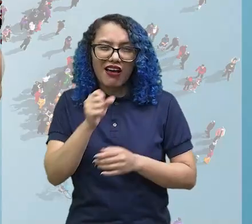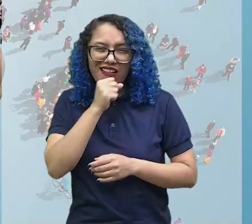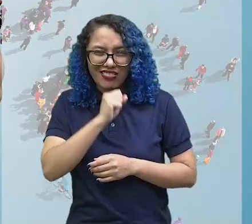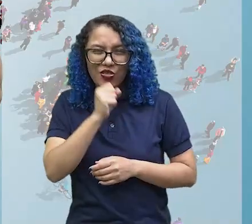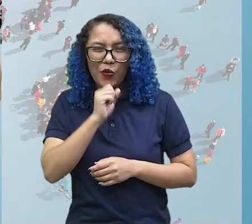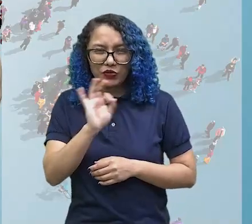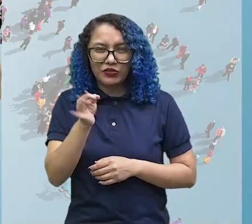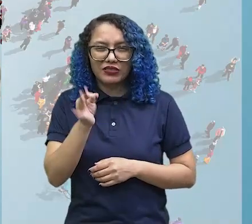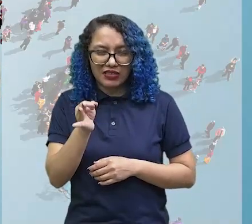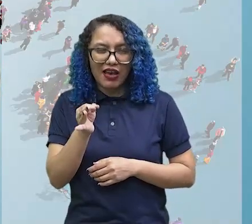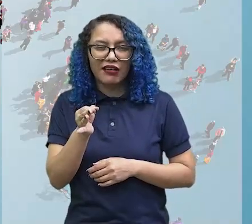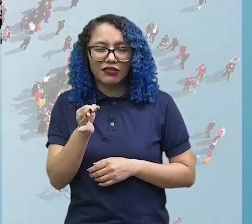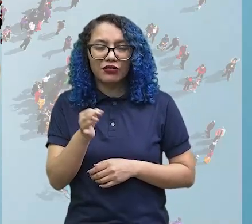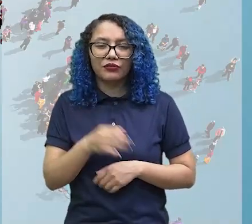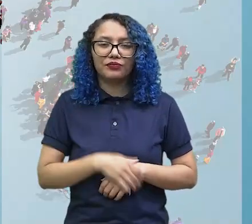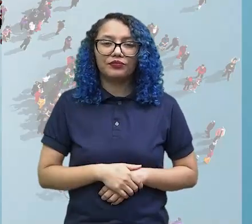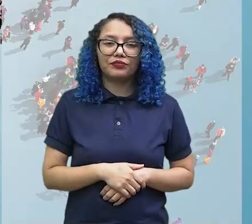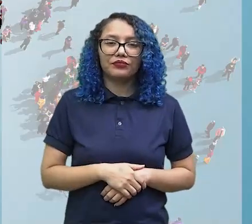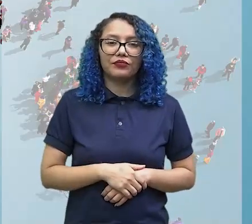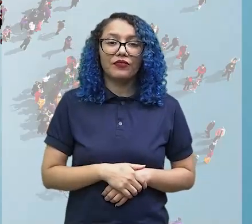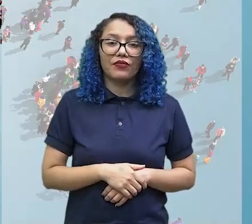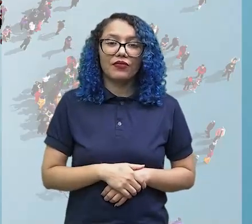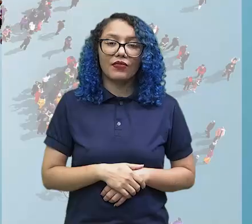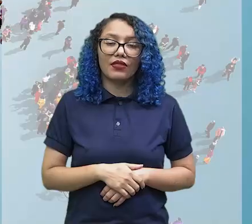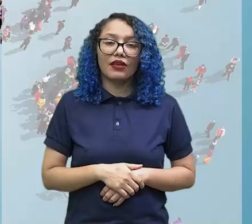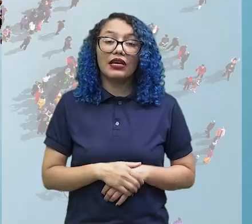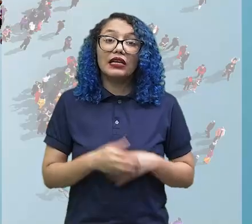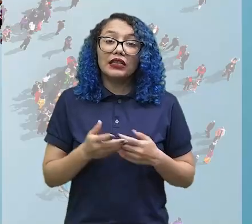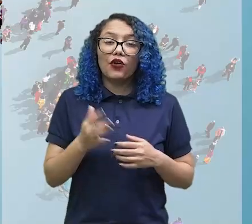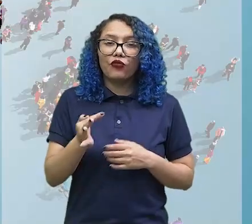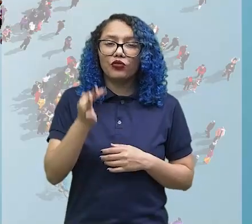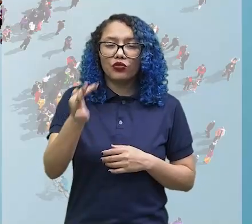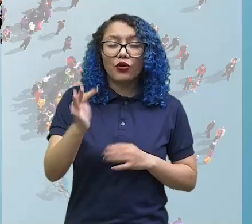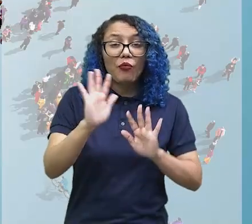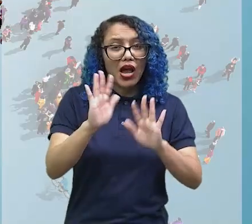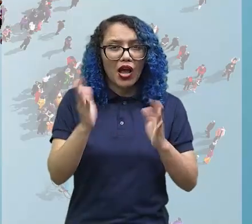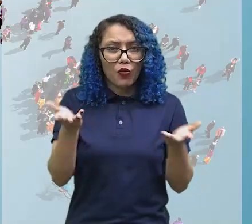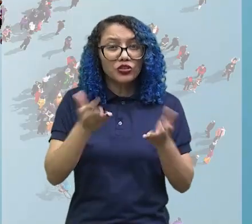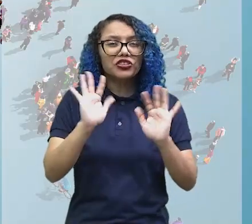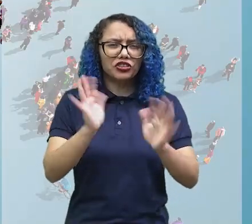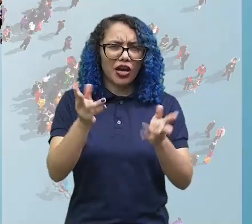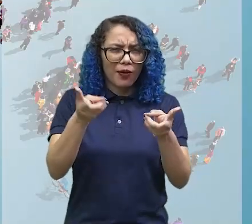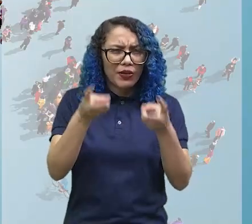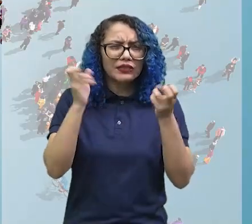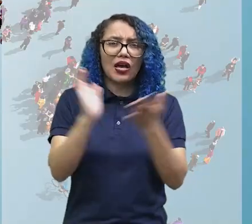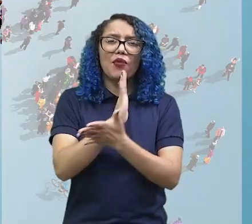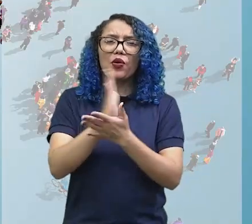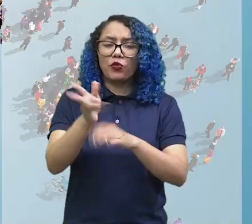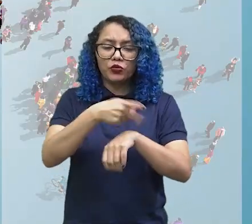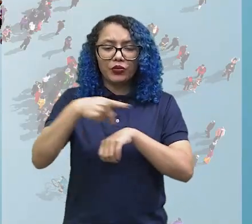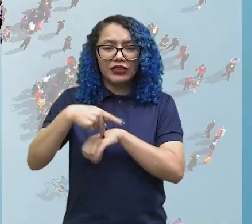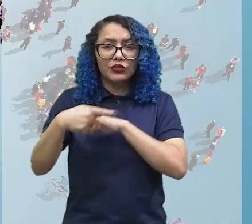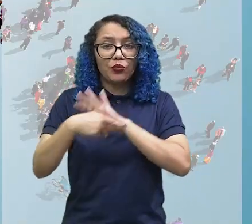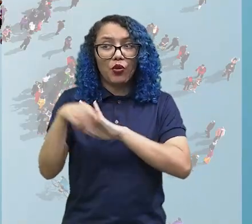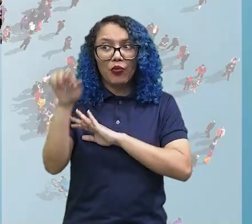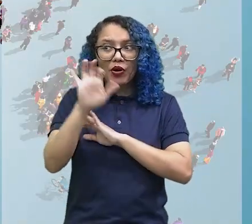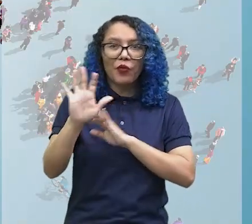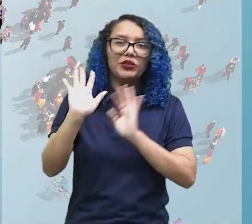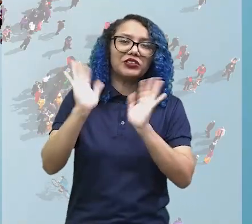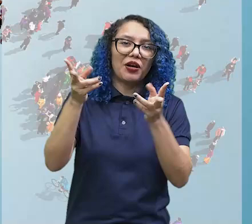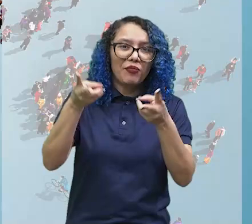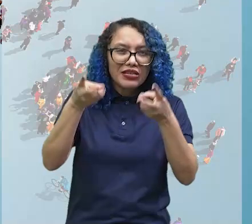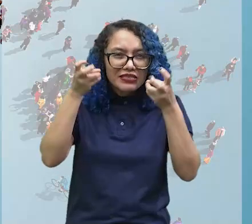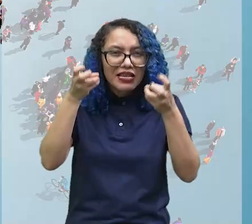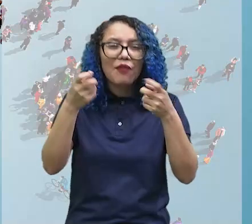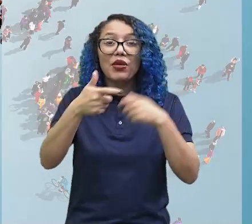tá? Então também tem essa situação que futuramente, né, hoje já vive isso ali, vários países da Europa, com essa